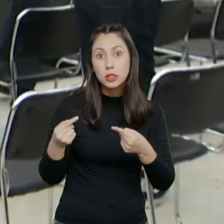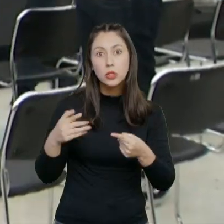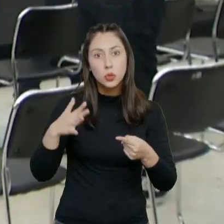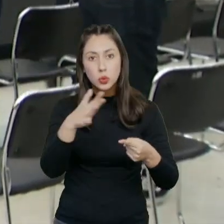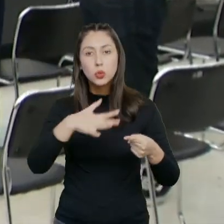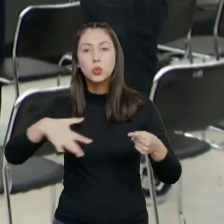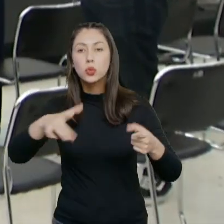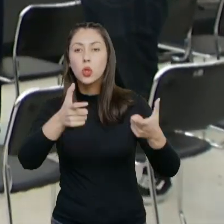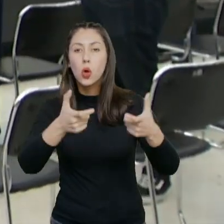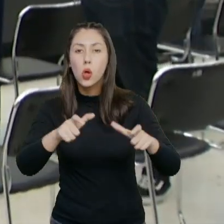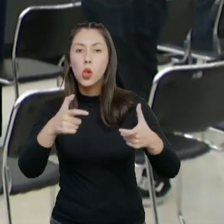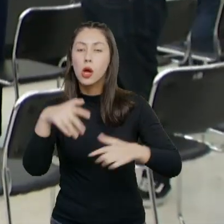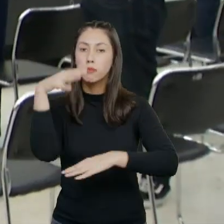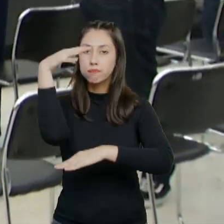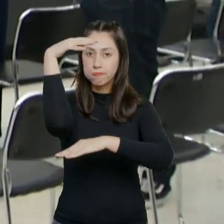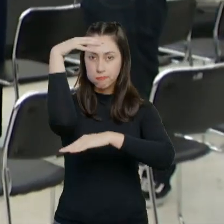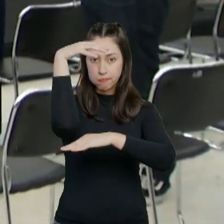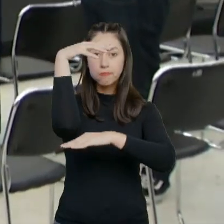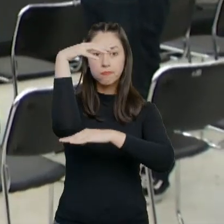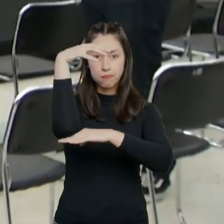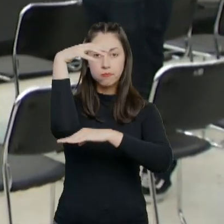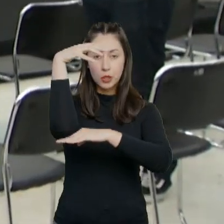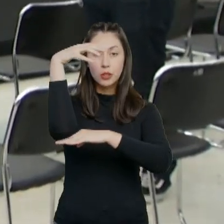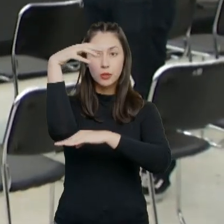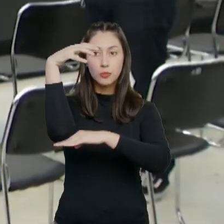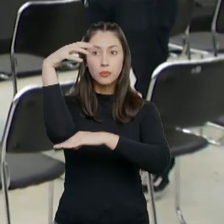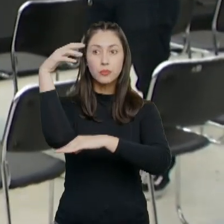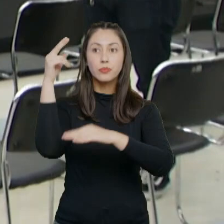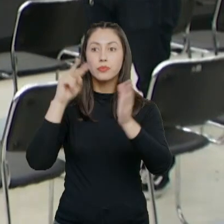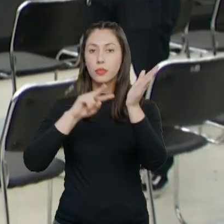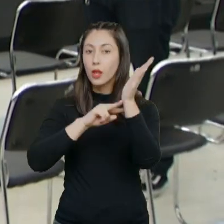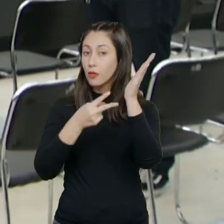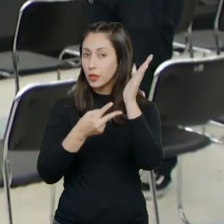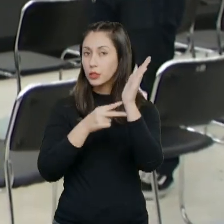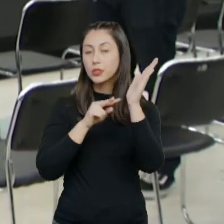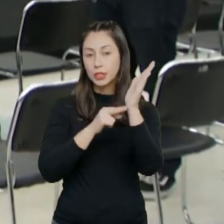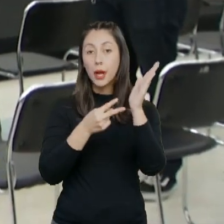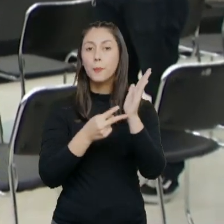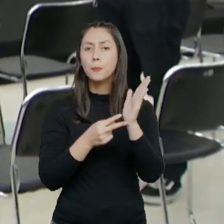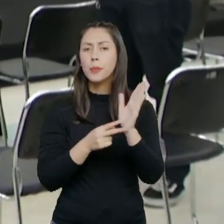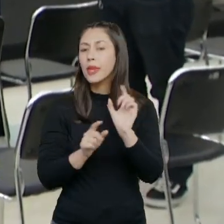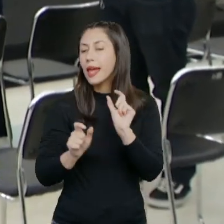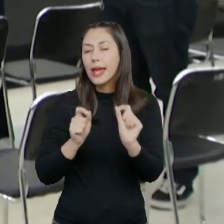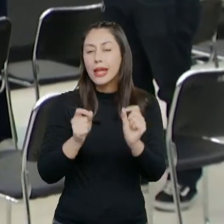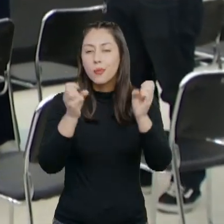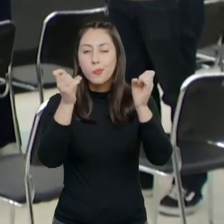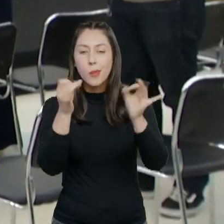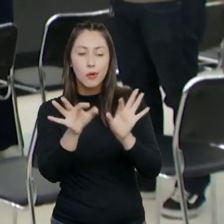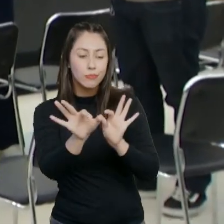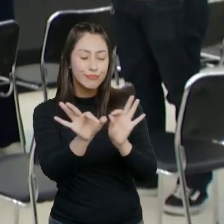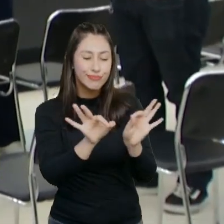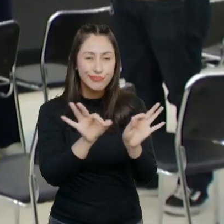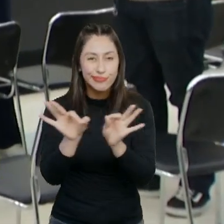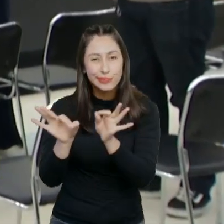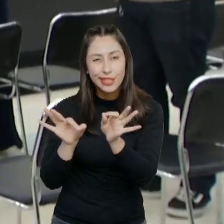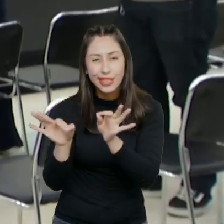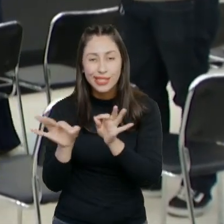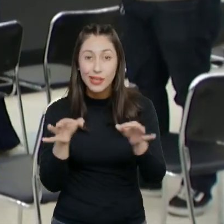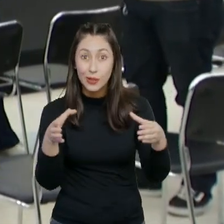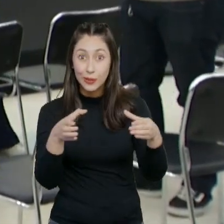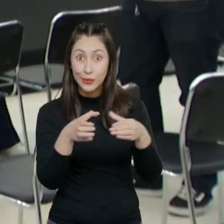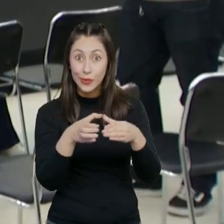no ginásio do Teatrão, na Vila Industrial. E quem vai falar um pouquinho sobre a preparação da equipe para